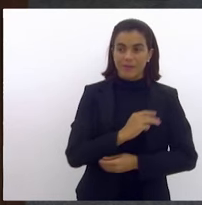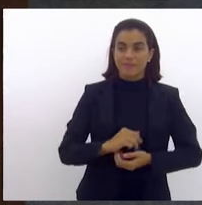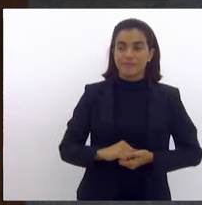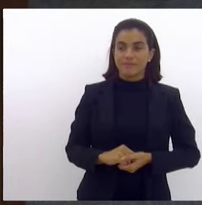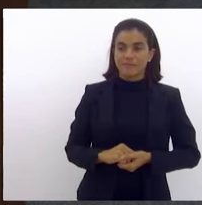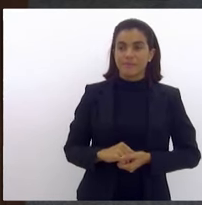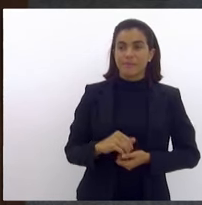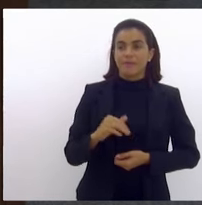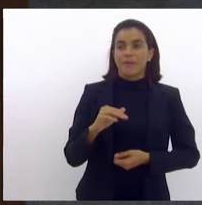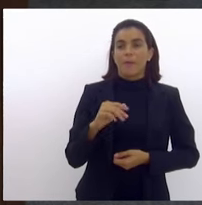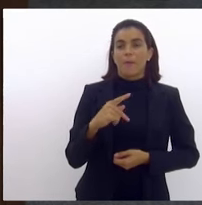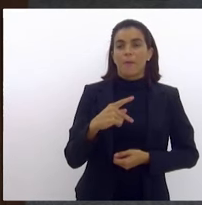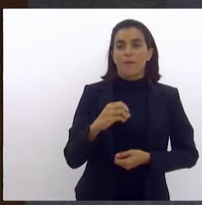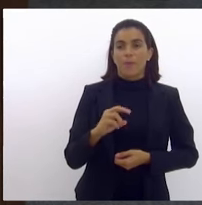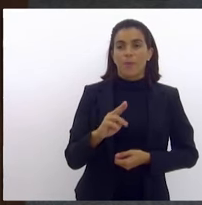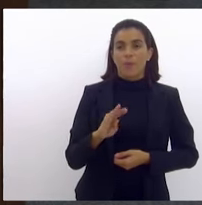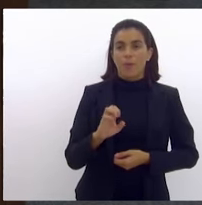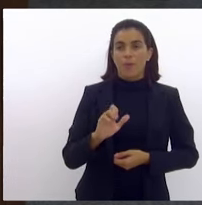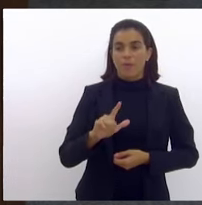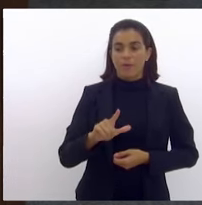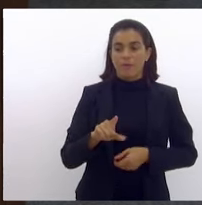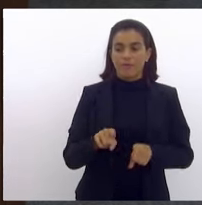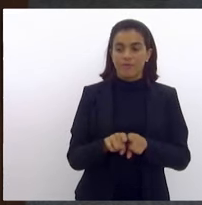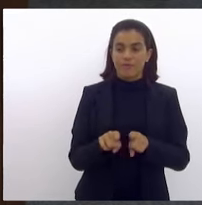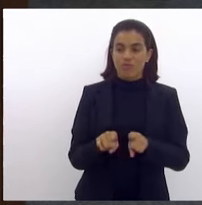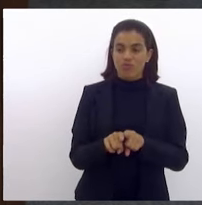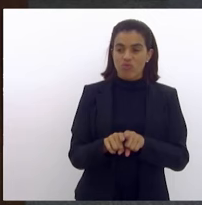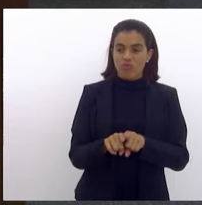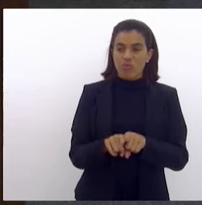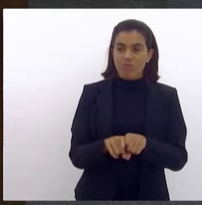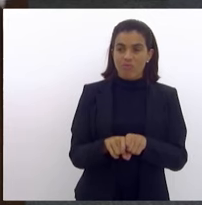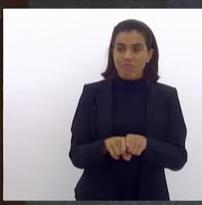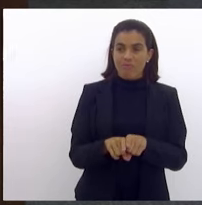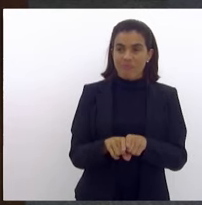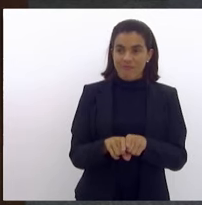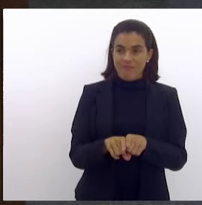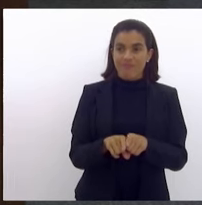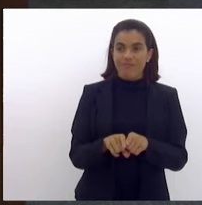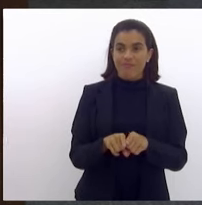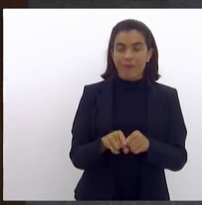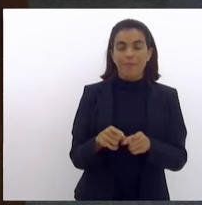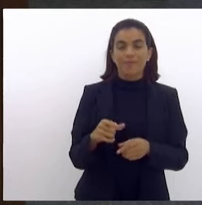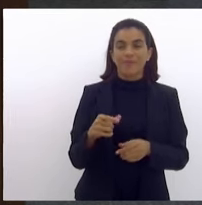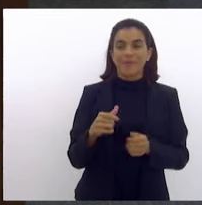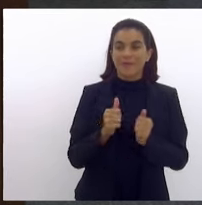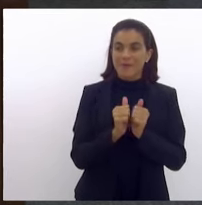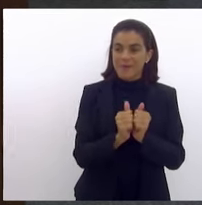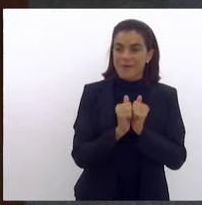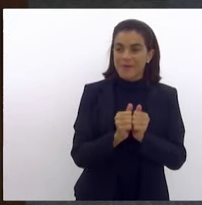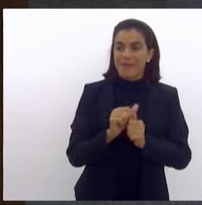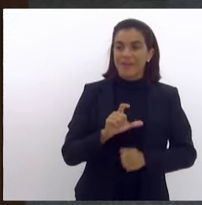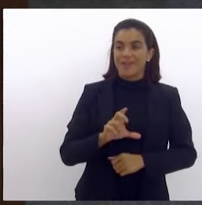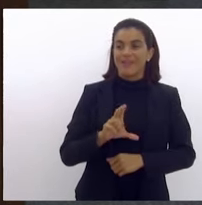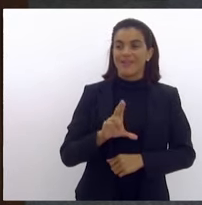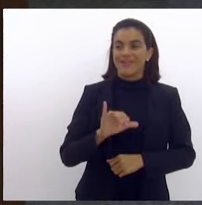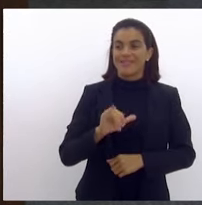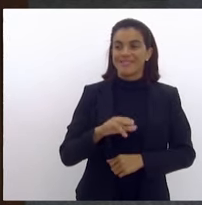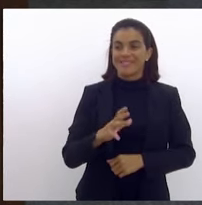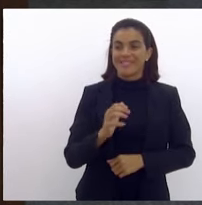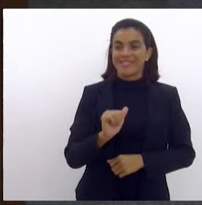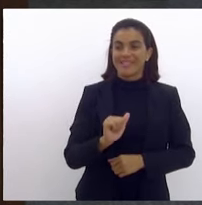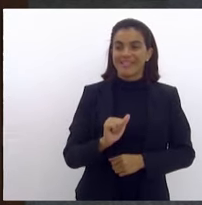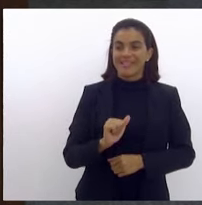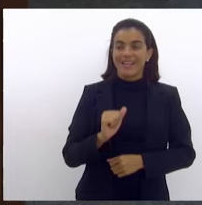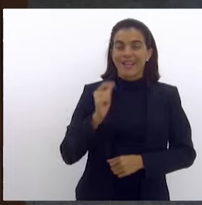Felipe Pobel, Brazão, Carlos Macedo, Valdeci, nossa companheira Lucinha, Valdo Ceasa, Marta Rocha,